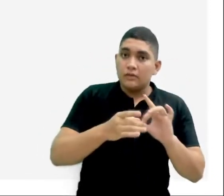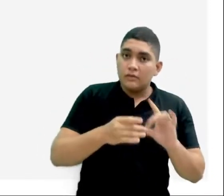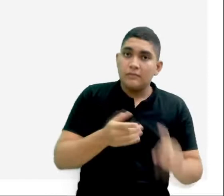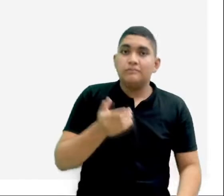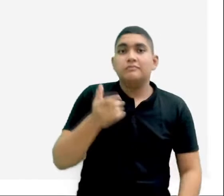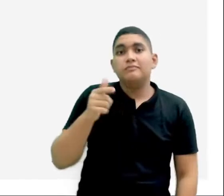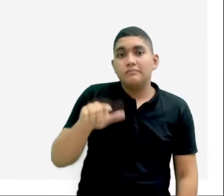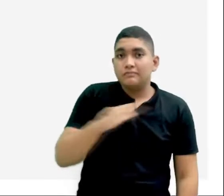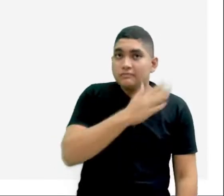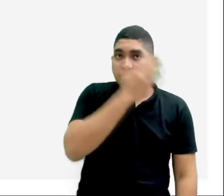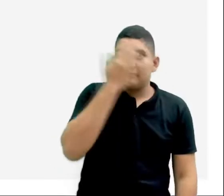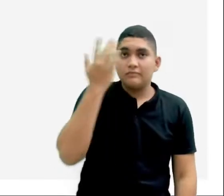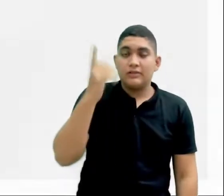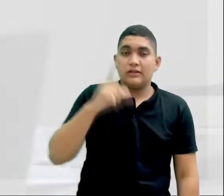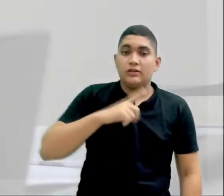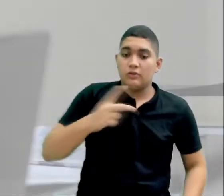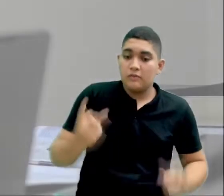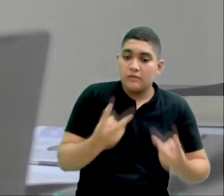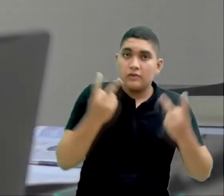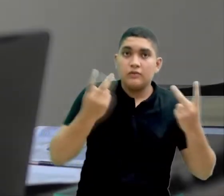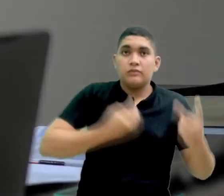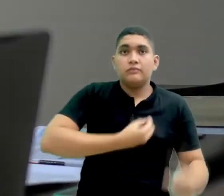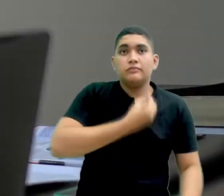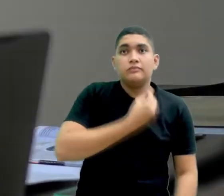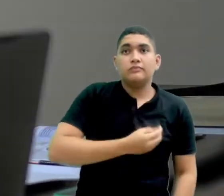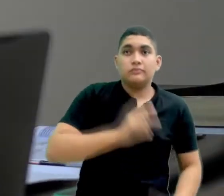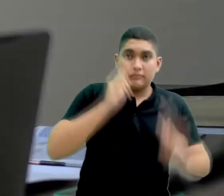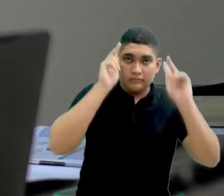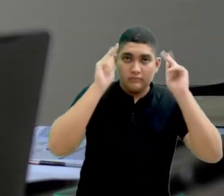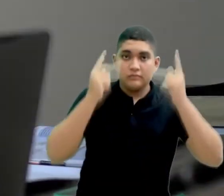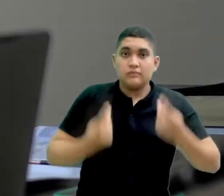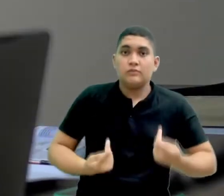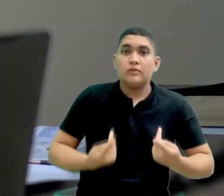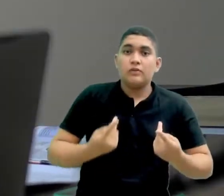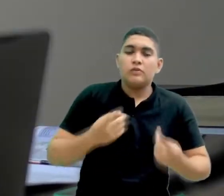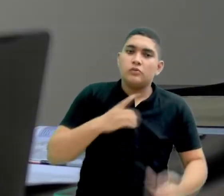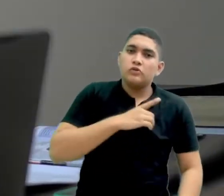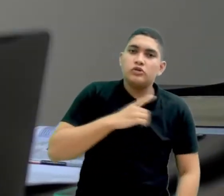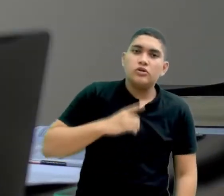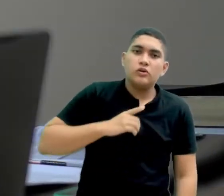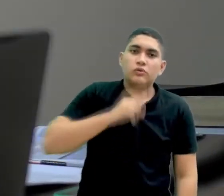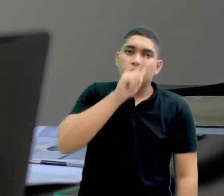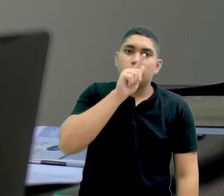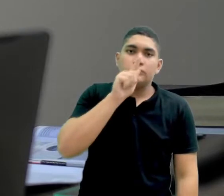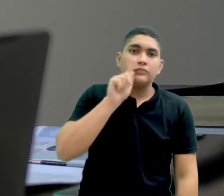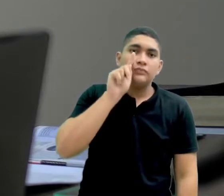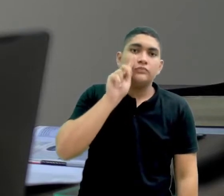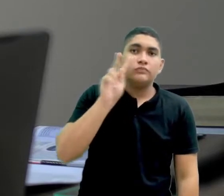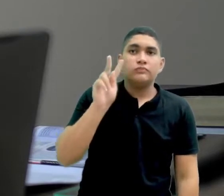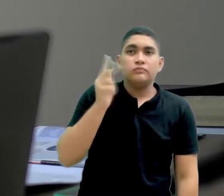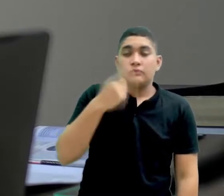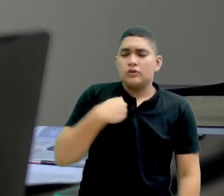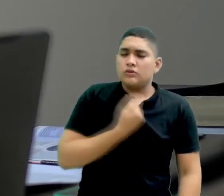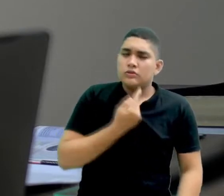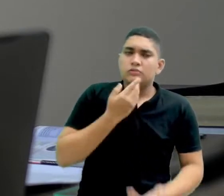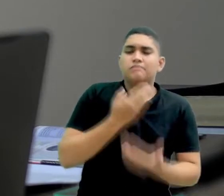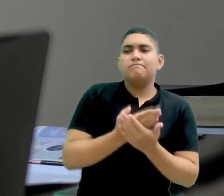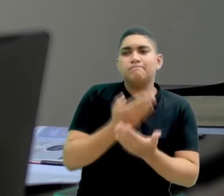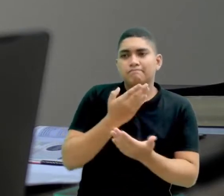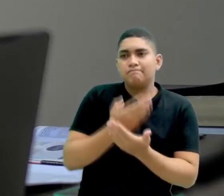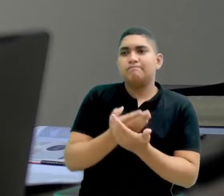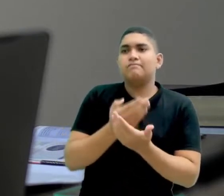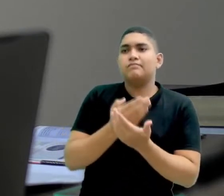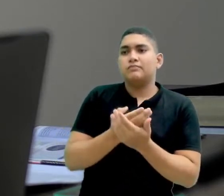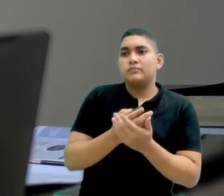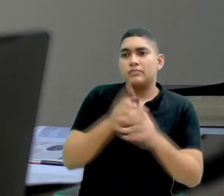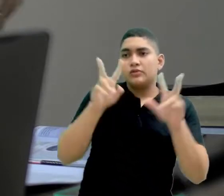da vida humana. Diácono Genilson Henrique, nós temos estudado o Sermão do